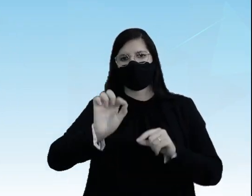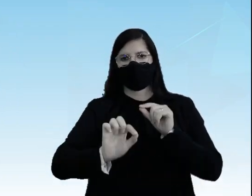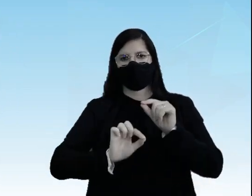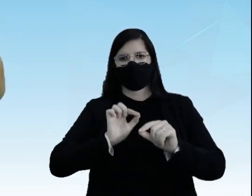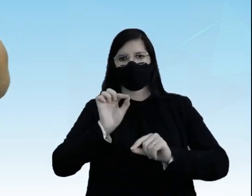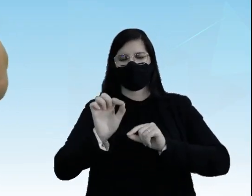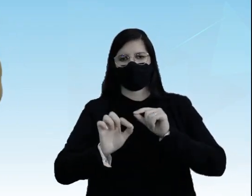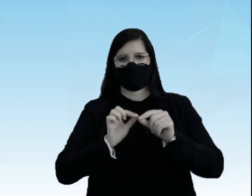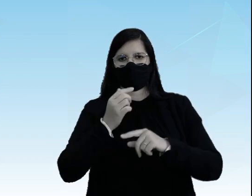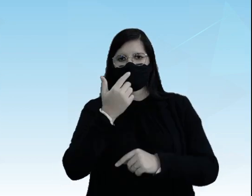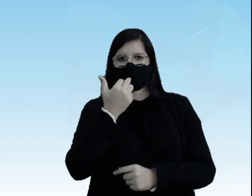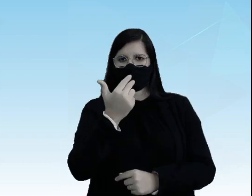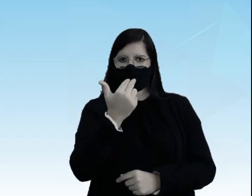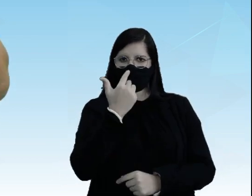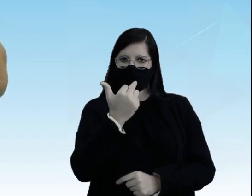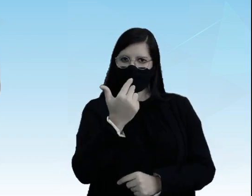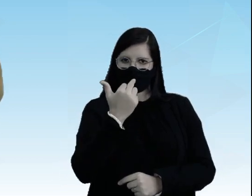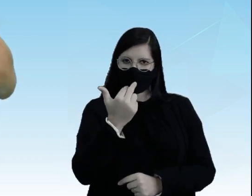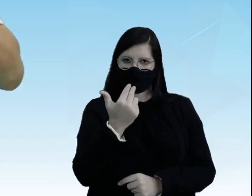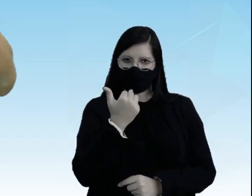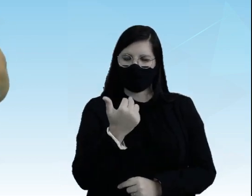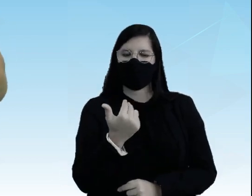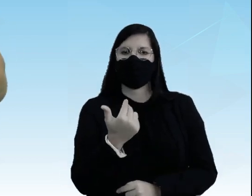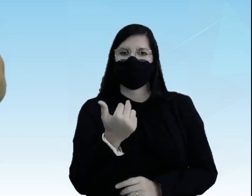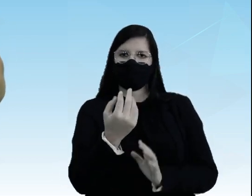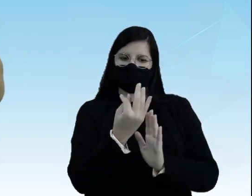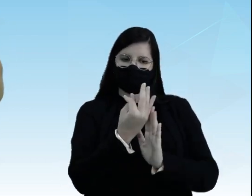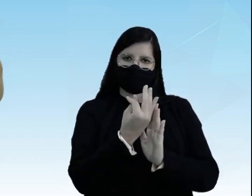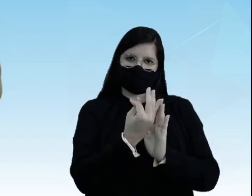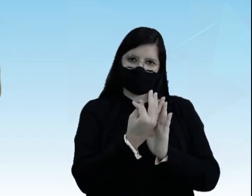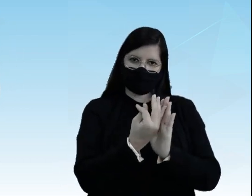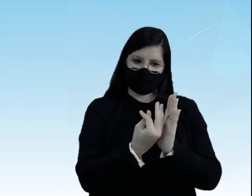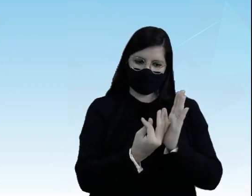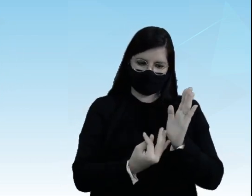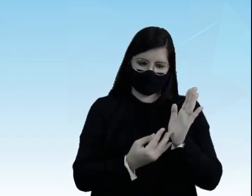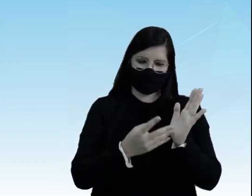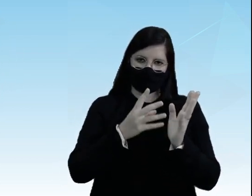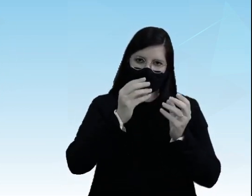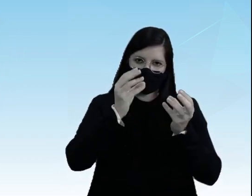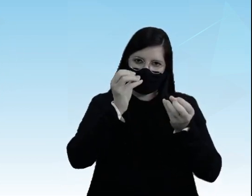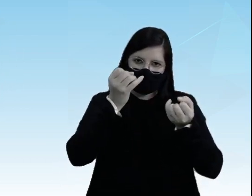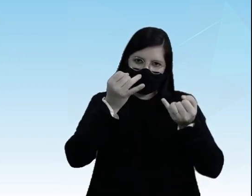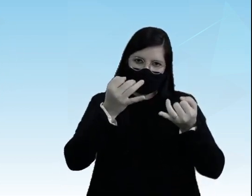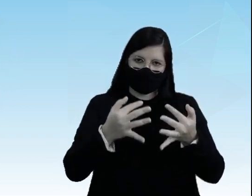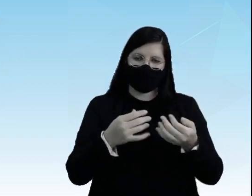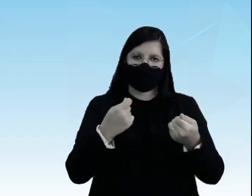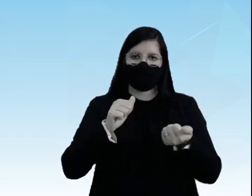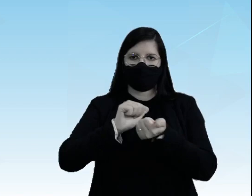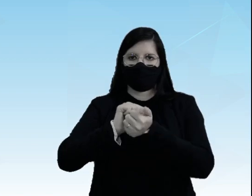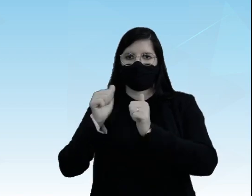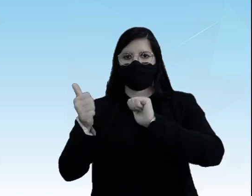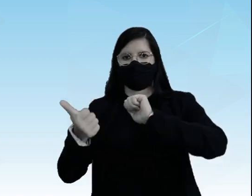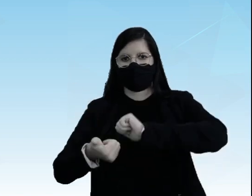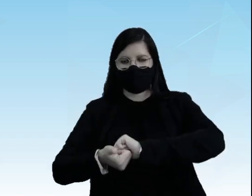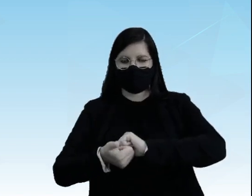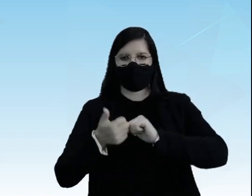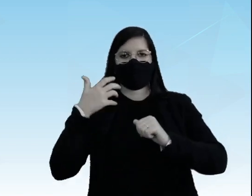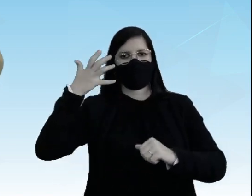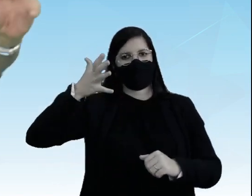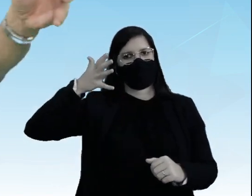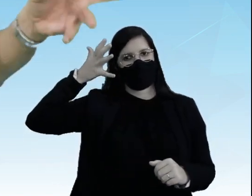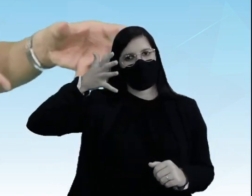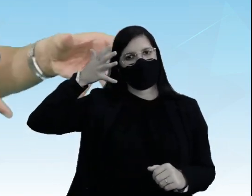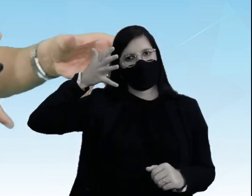vocês que a língua, justamente esse texto todo está dizendo que a gente deve adaptar, adequar o nosso